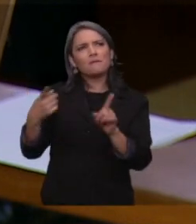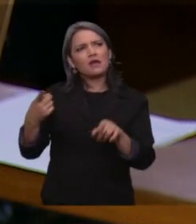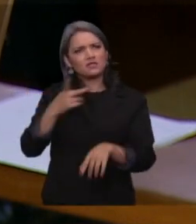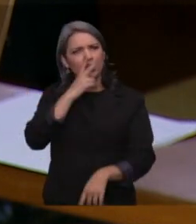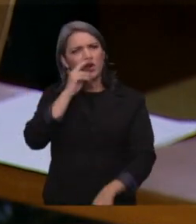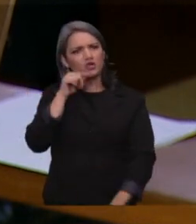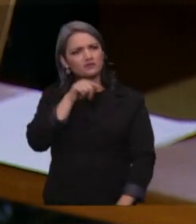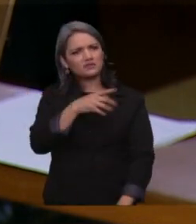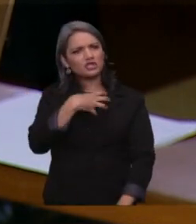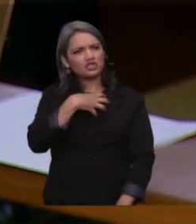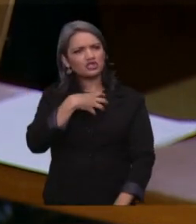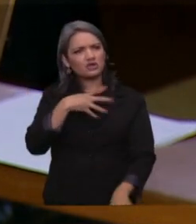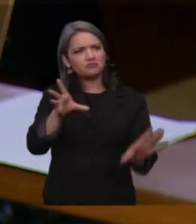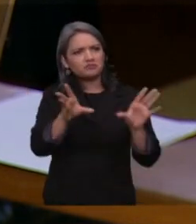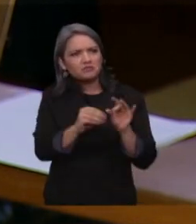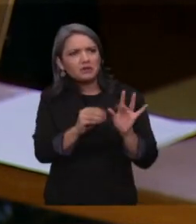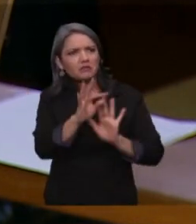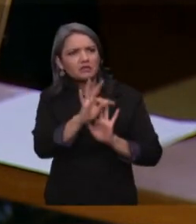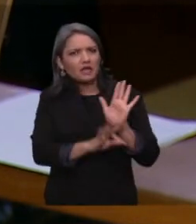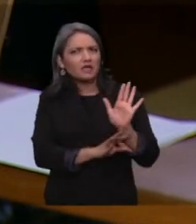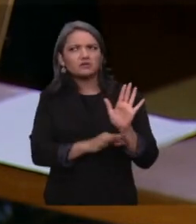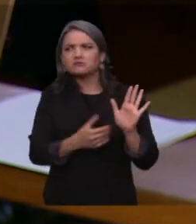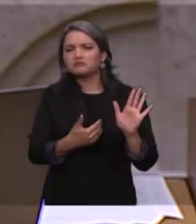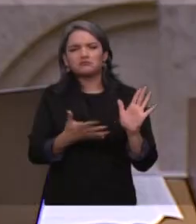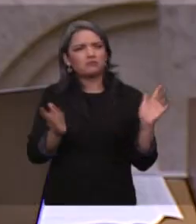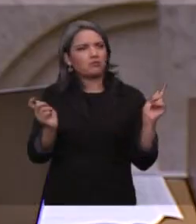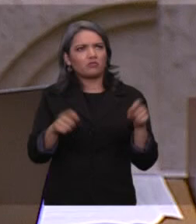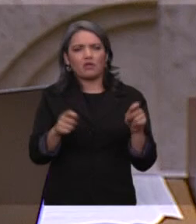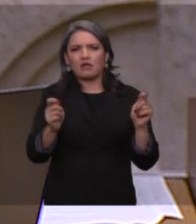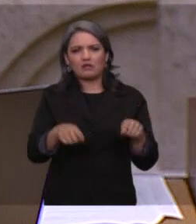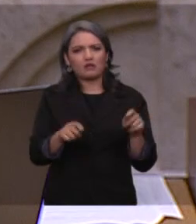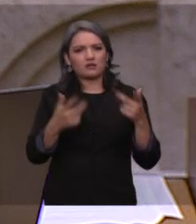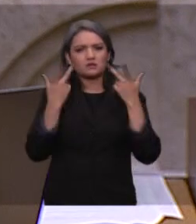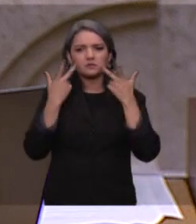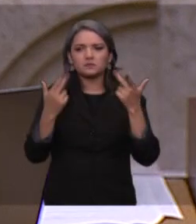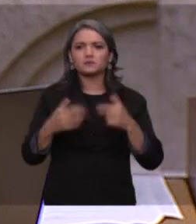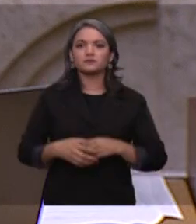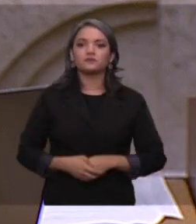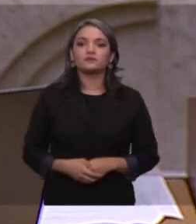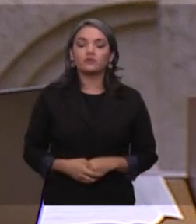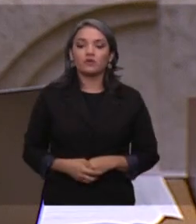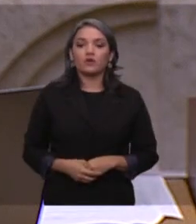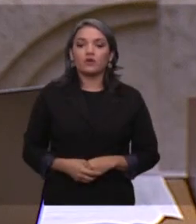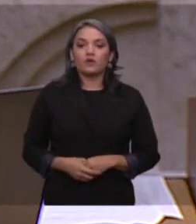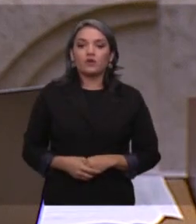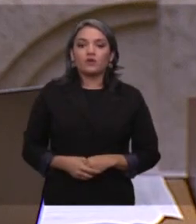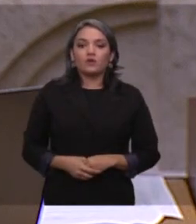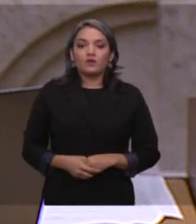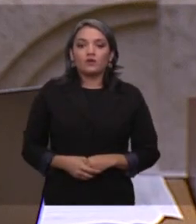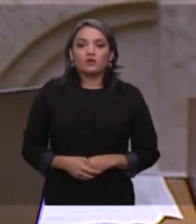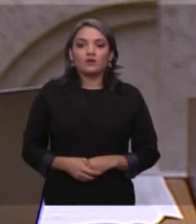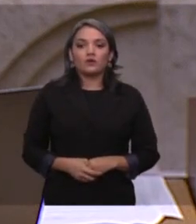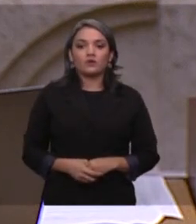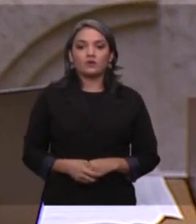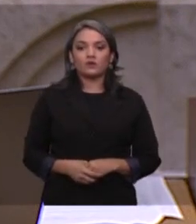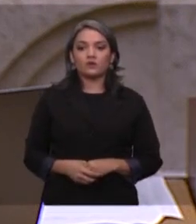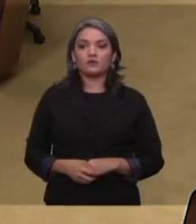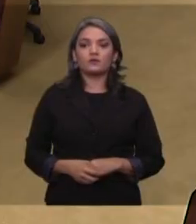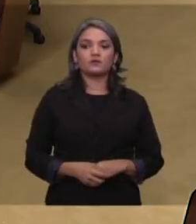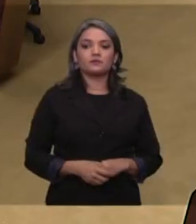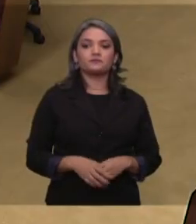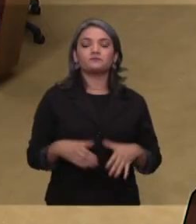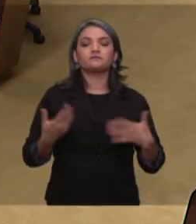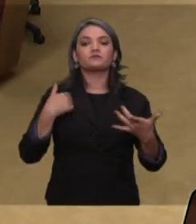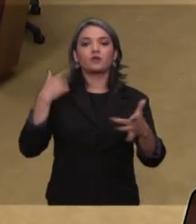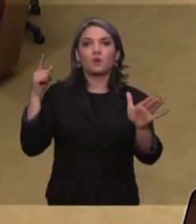excelência apresenta não infirma de forma alguma. Absolutamente não. Ótimo. Então, indago dos eminentes colegas